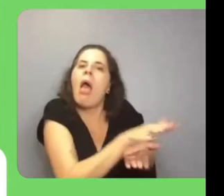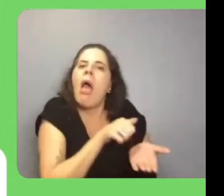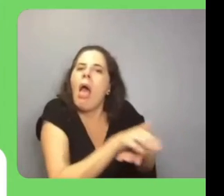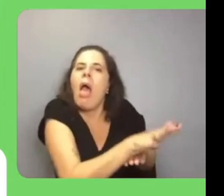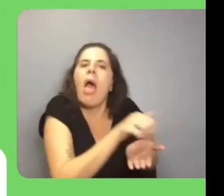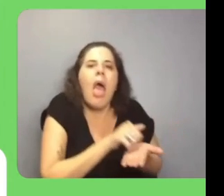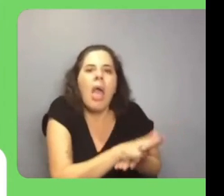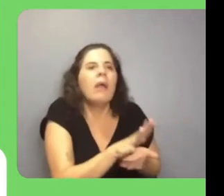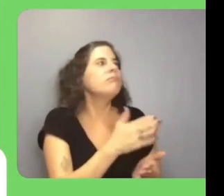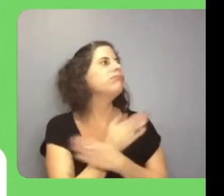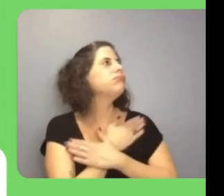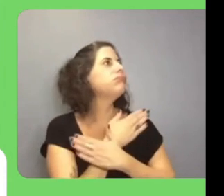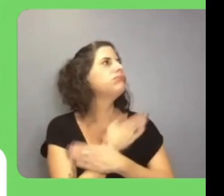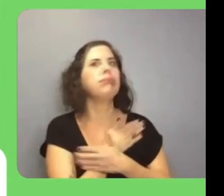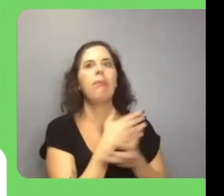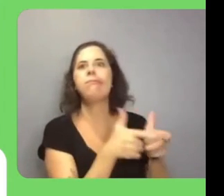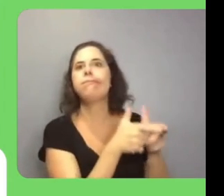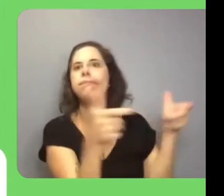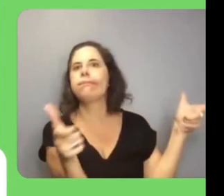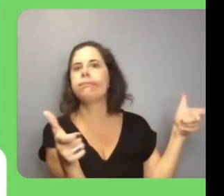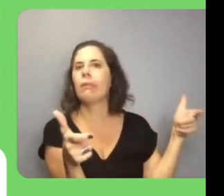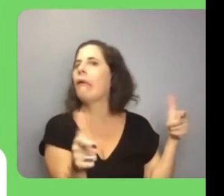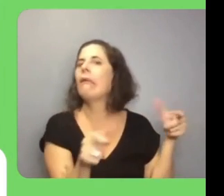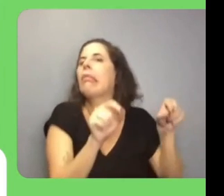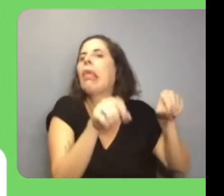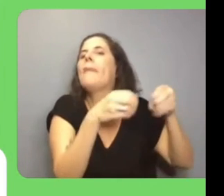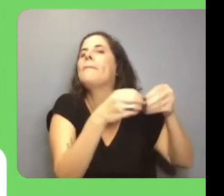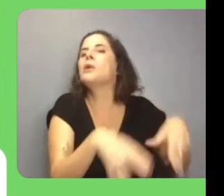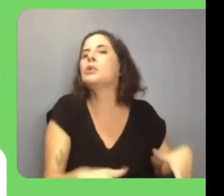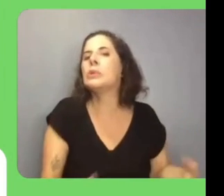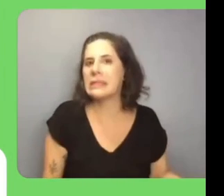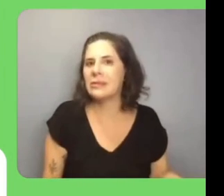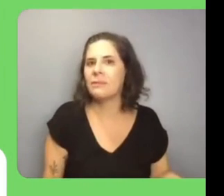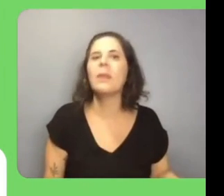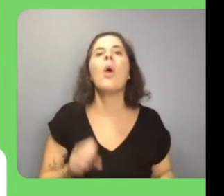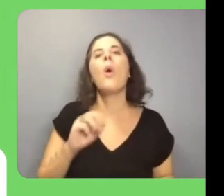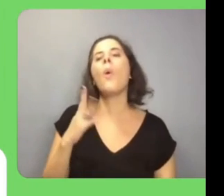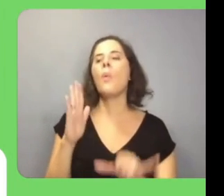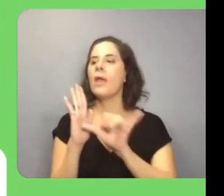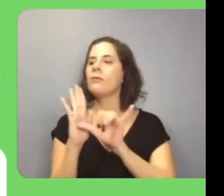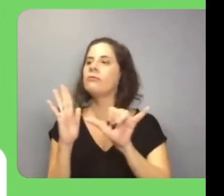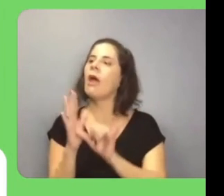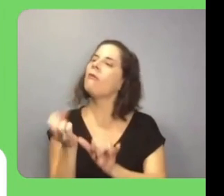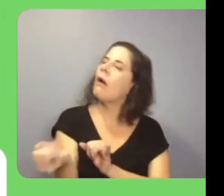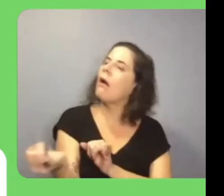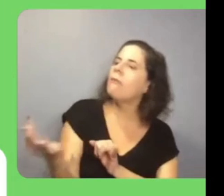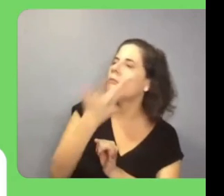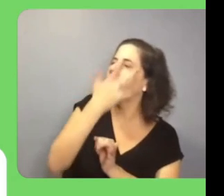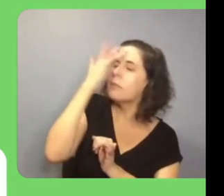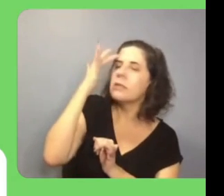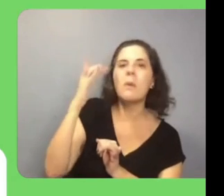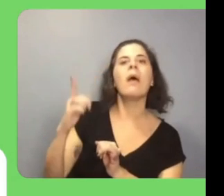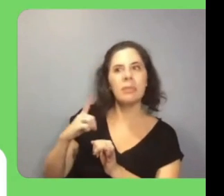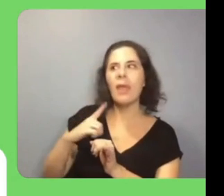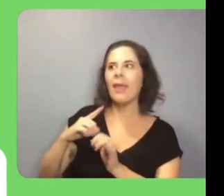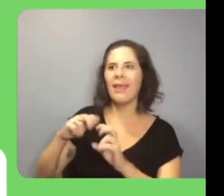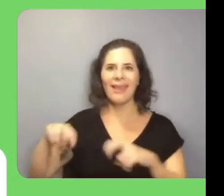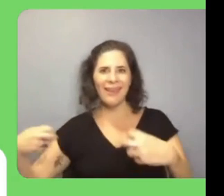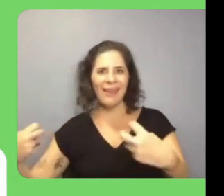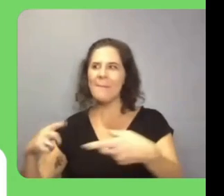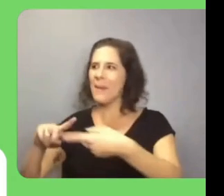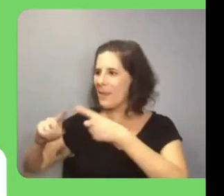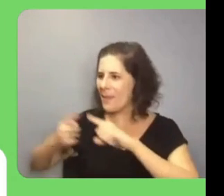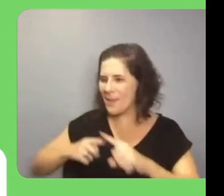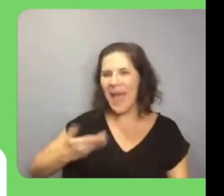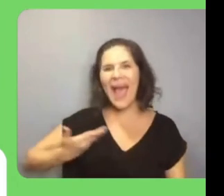que está favorecendo a uma roda ainda de amigos que têm acesso aos lugares de poder e que definem as regras,